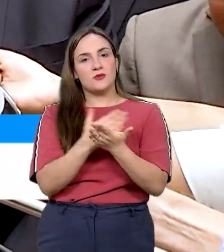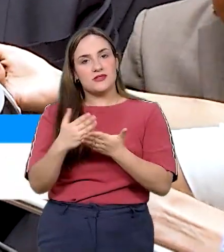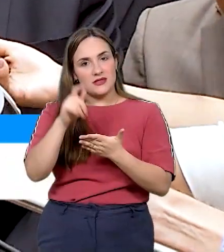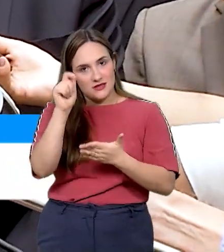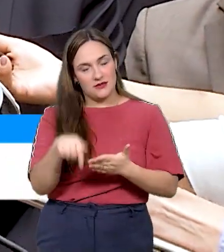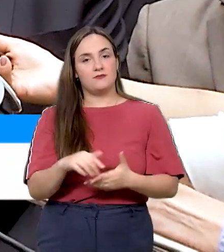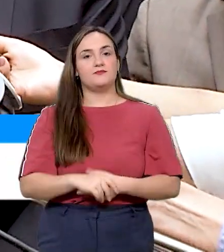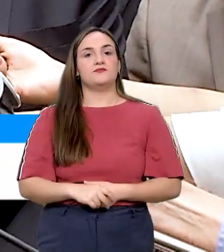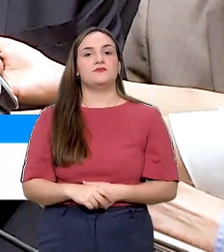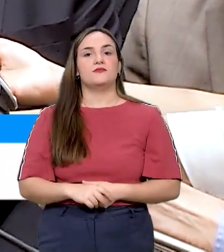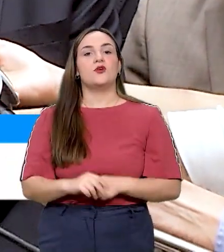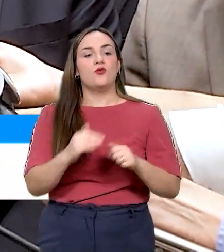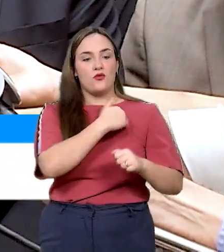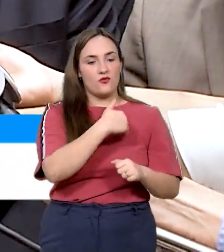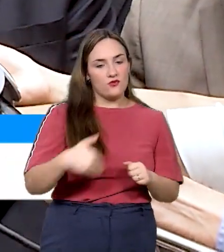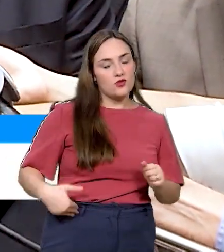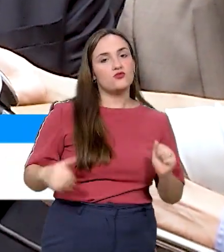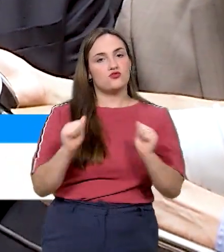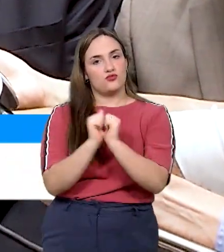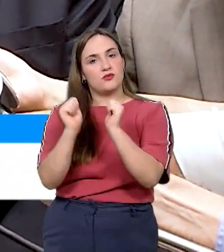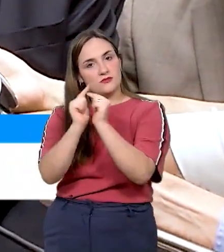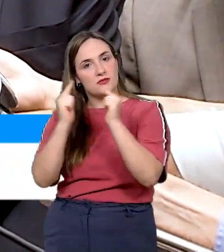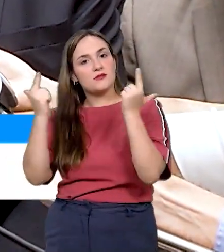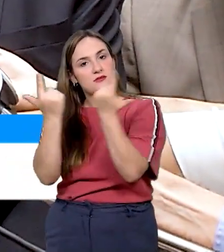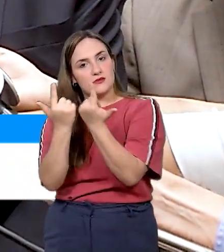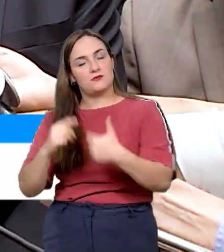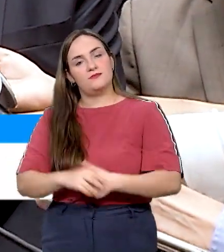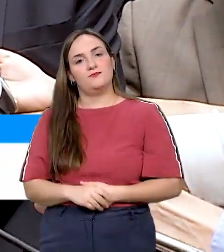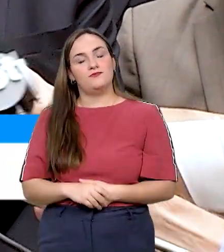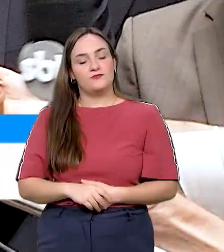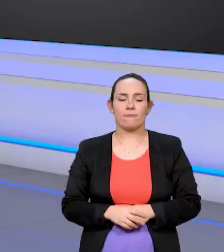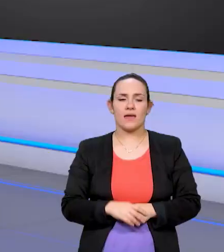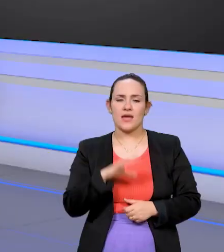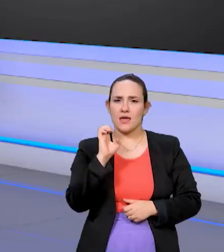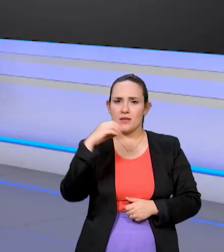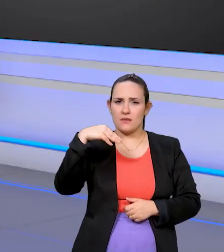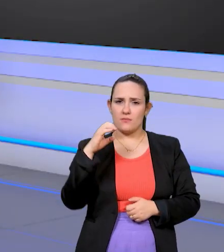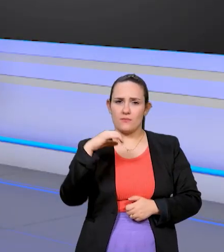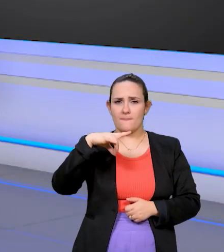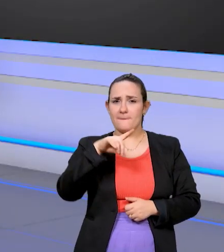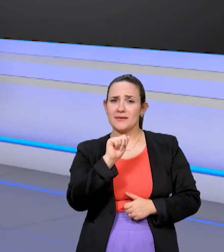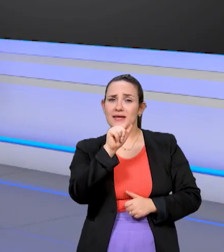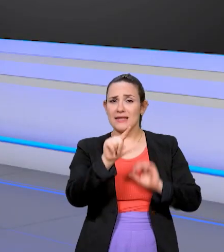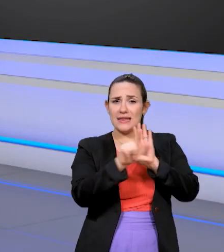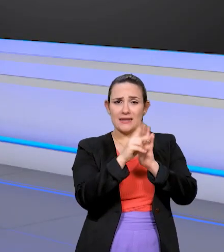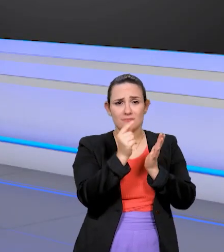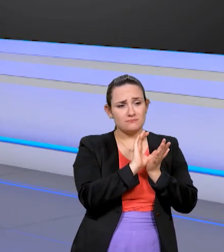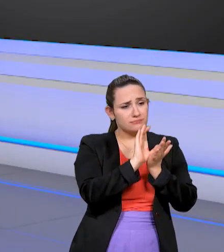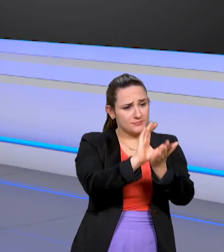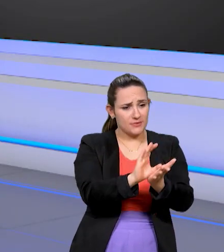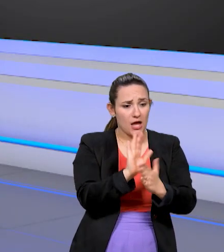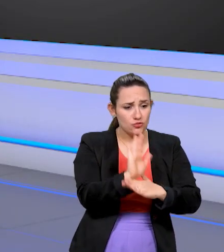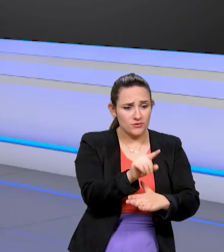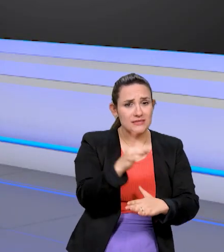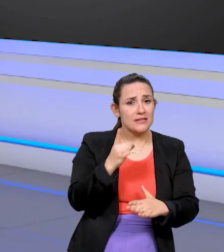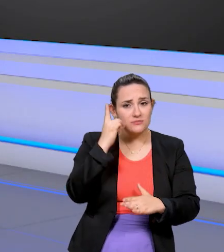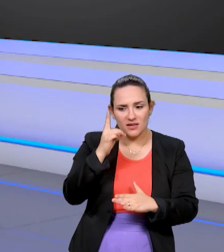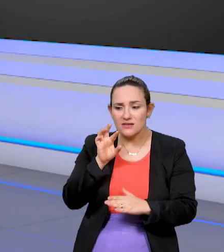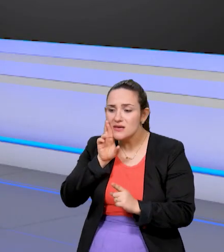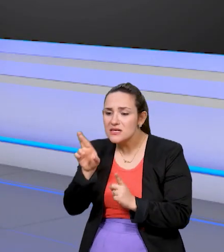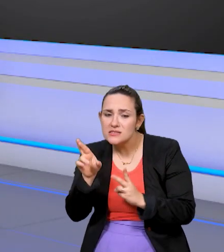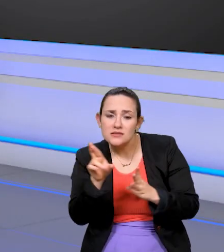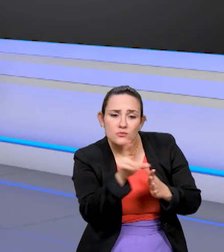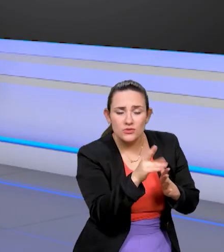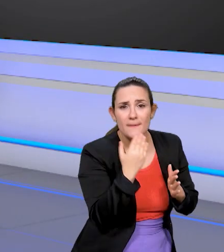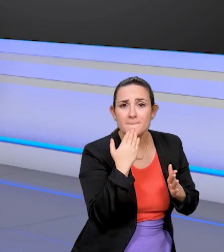ser protagonista nesse sentido, o governo do Estado e a Assembleia Legislativa. As emendas parlamentares ajudam o deputado a